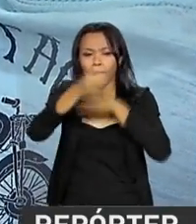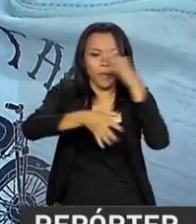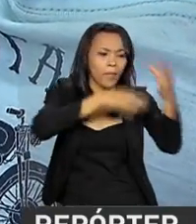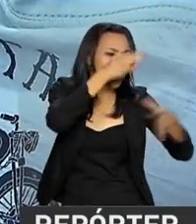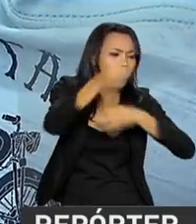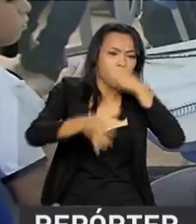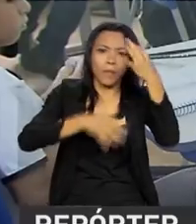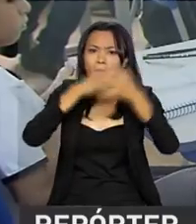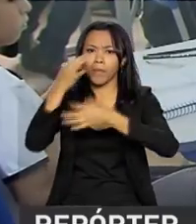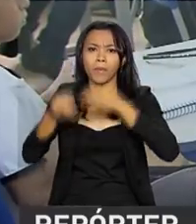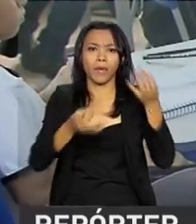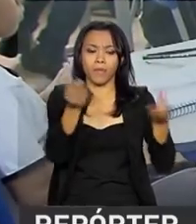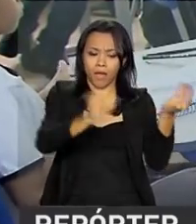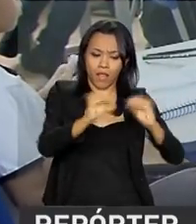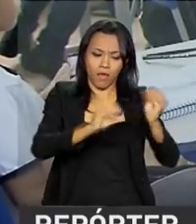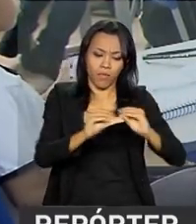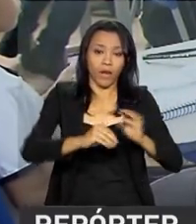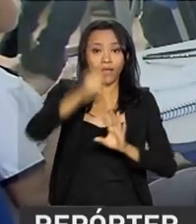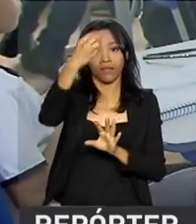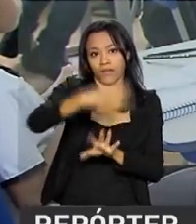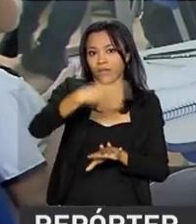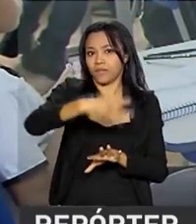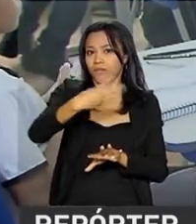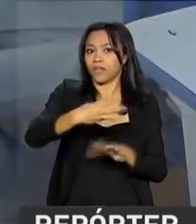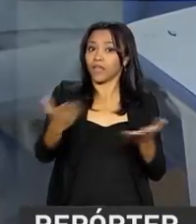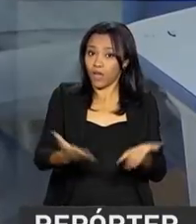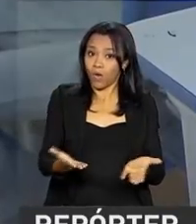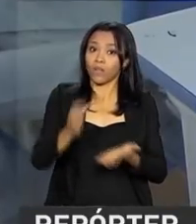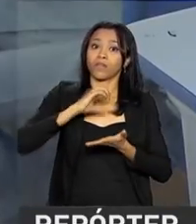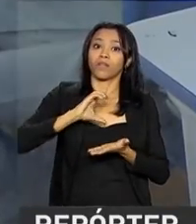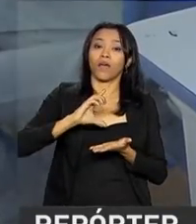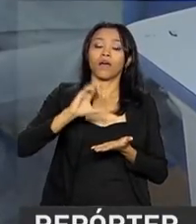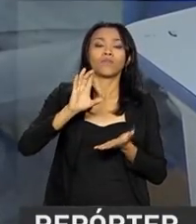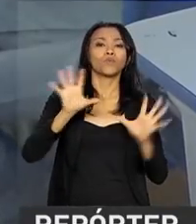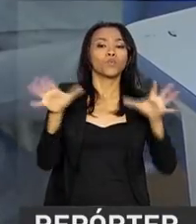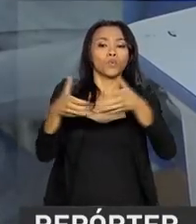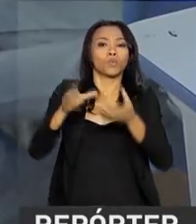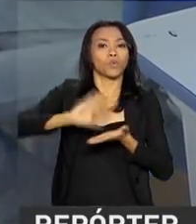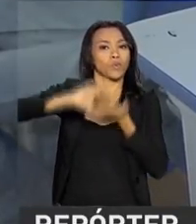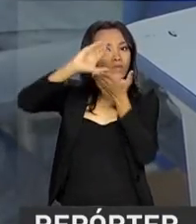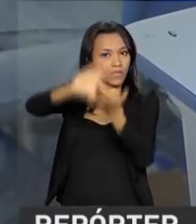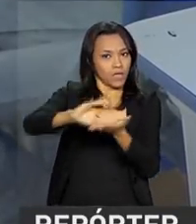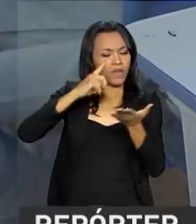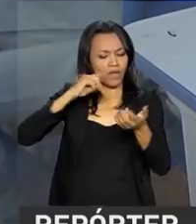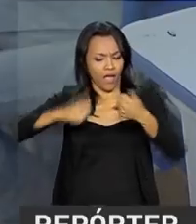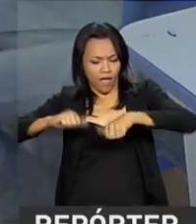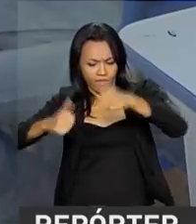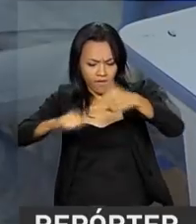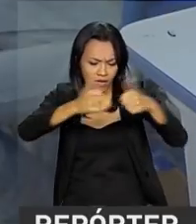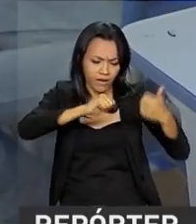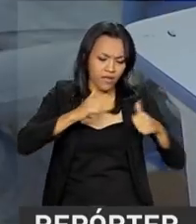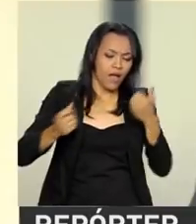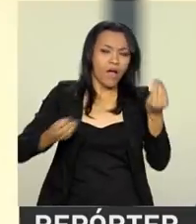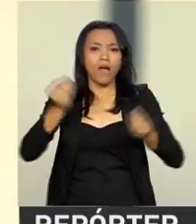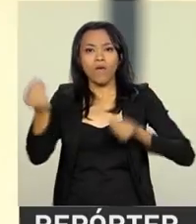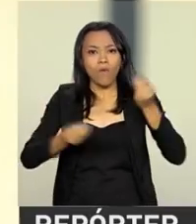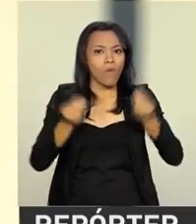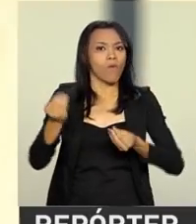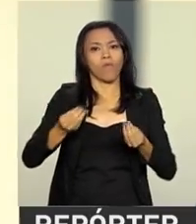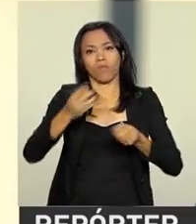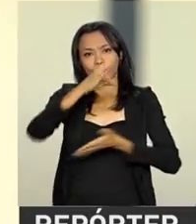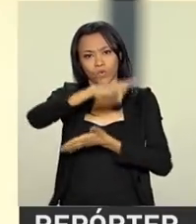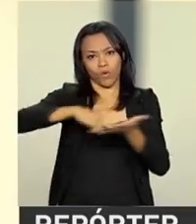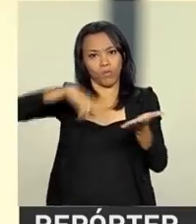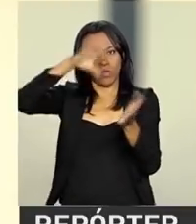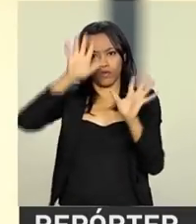terceira versão que agora está na mão do conselho nacional de educação e fará um parecer para a definição final do documento o cronograma